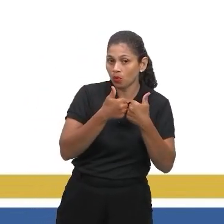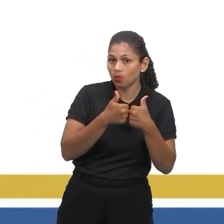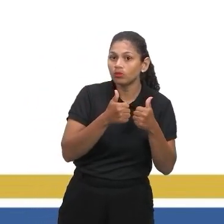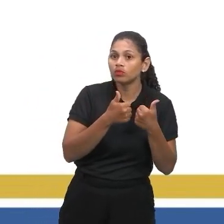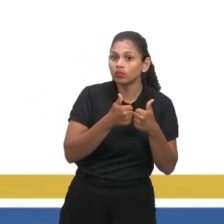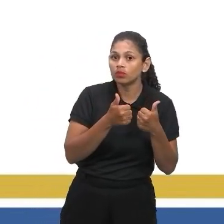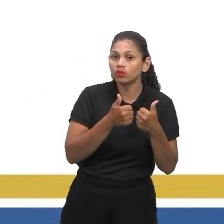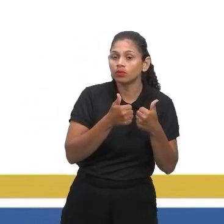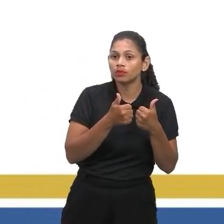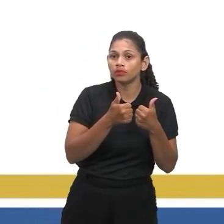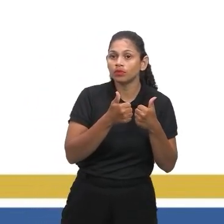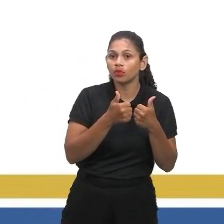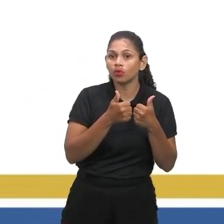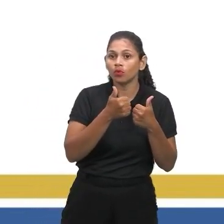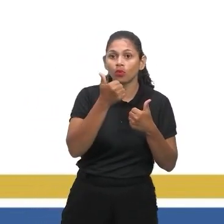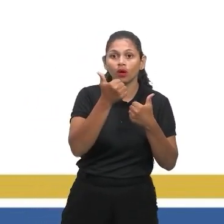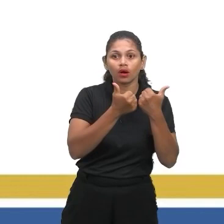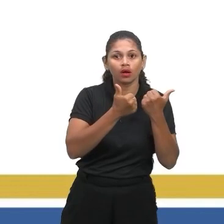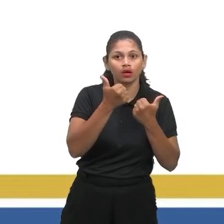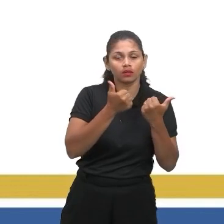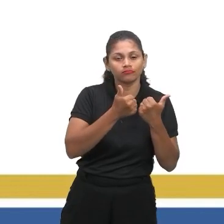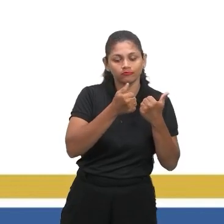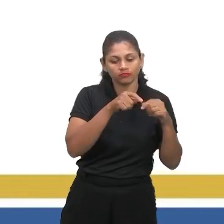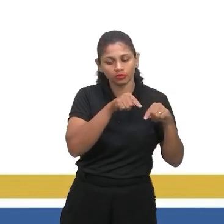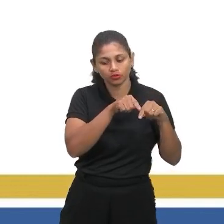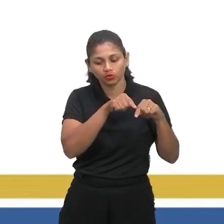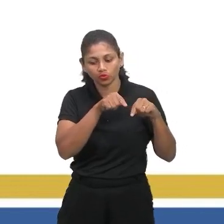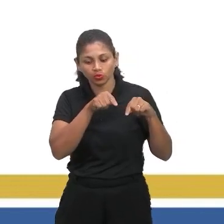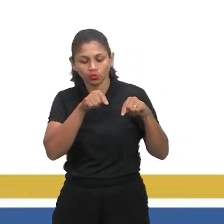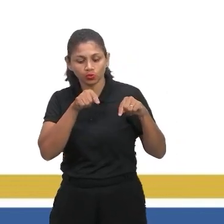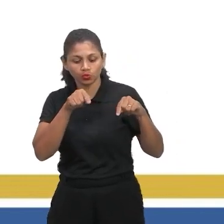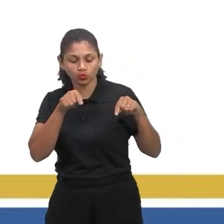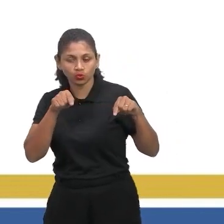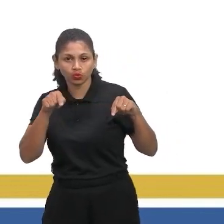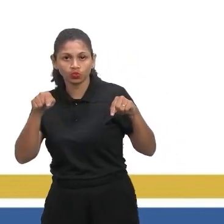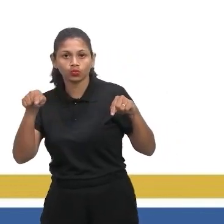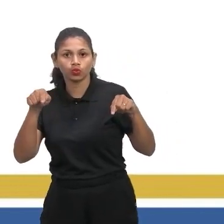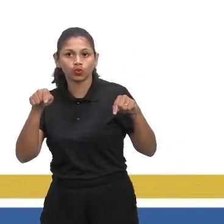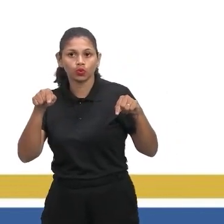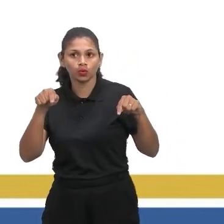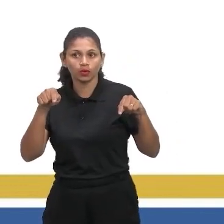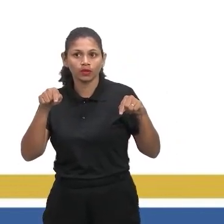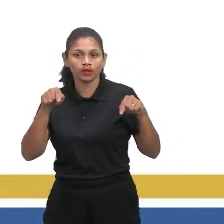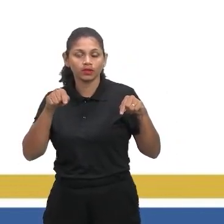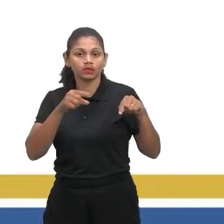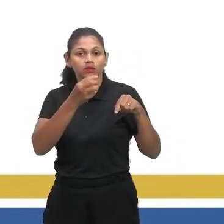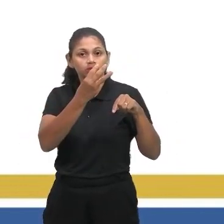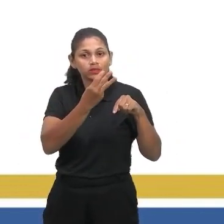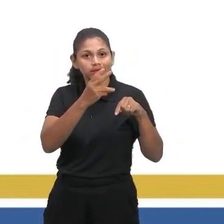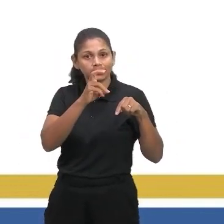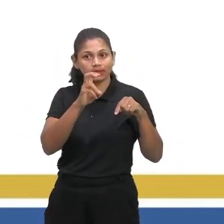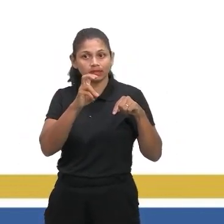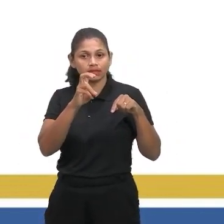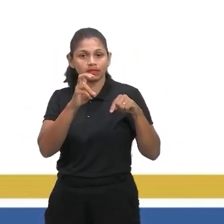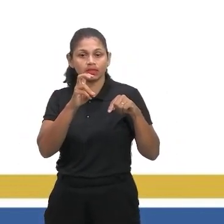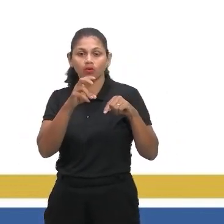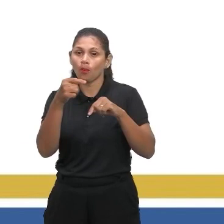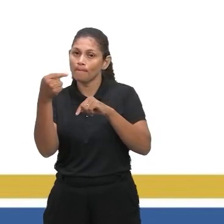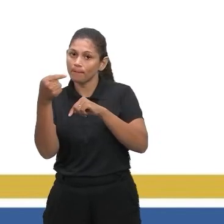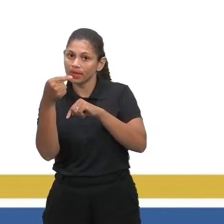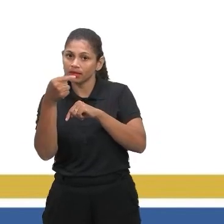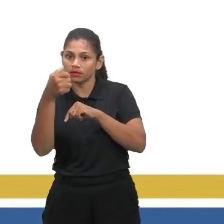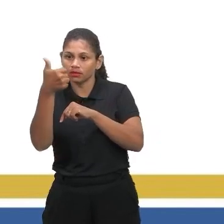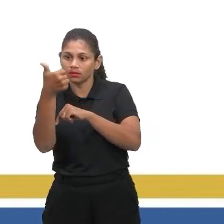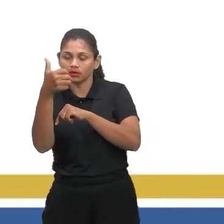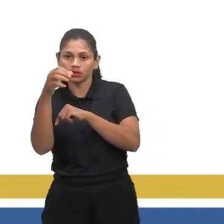na final em 35 km, o deslocamento realizado vai ser o quê? 35 menos 10, que é igual a